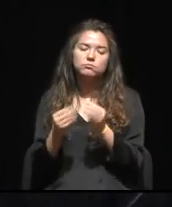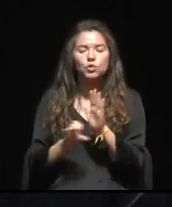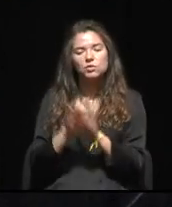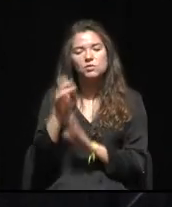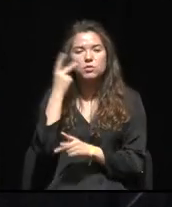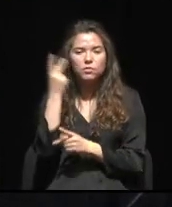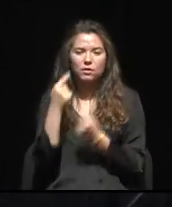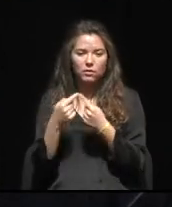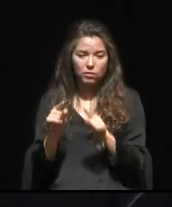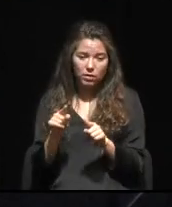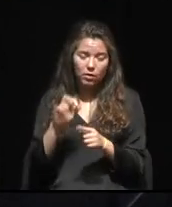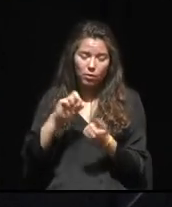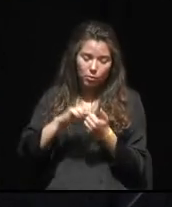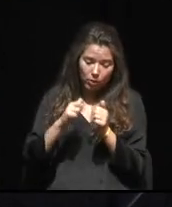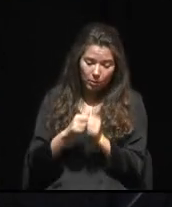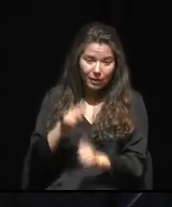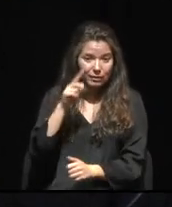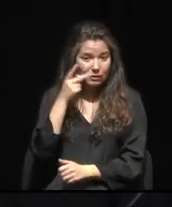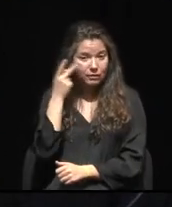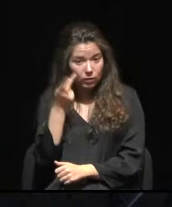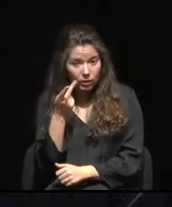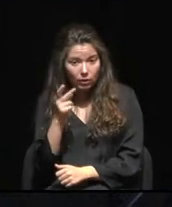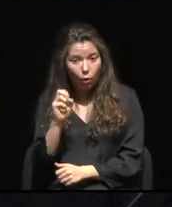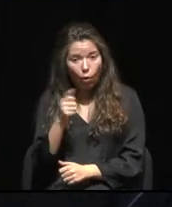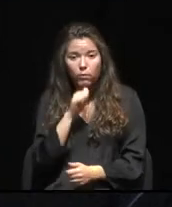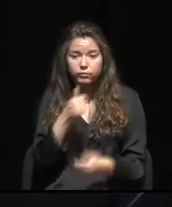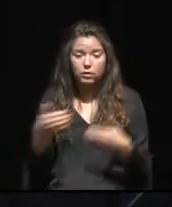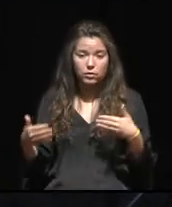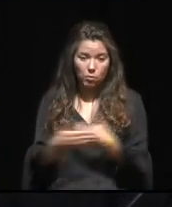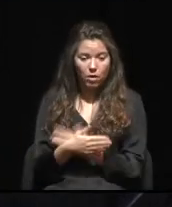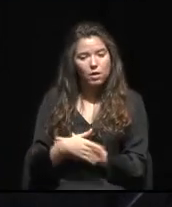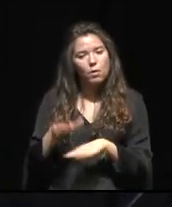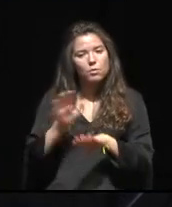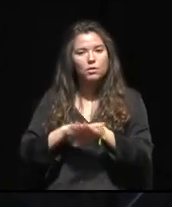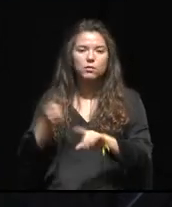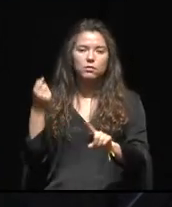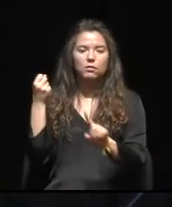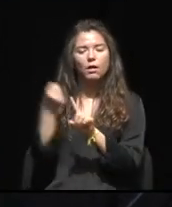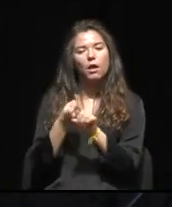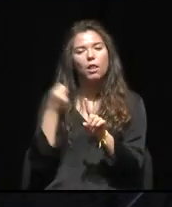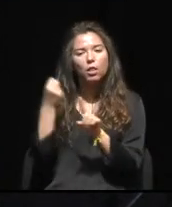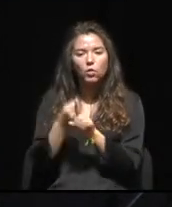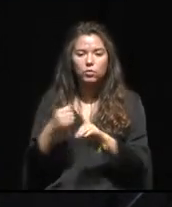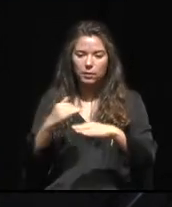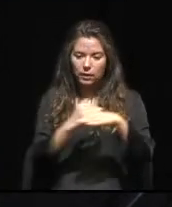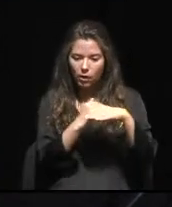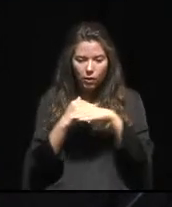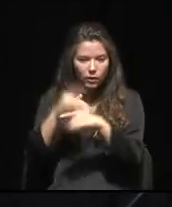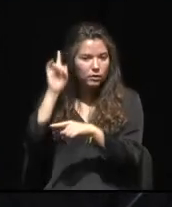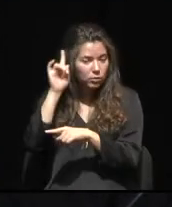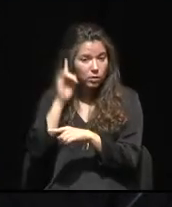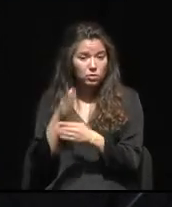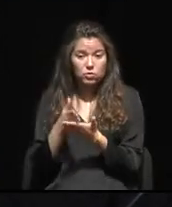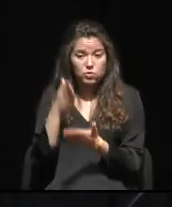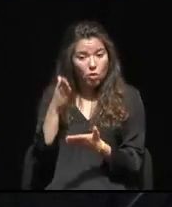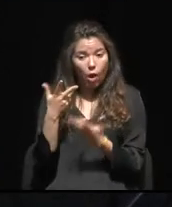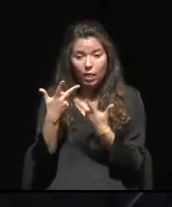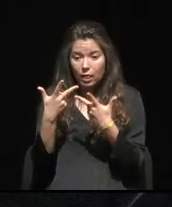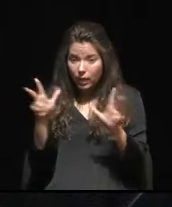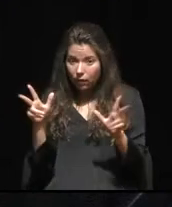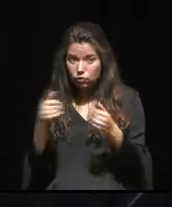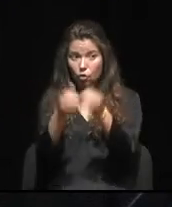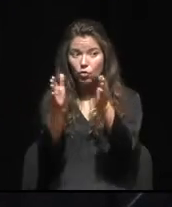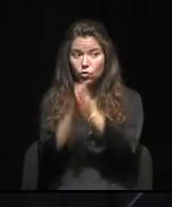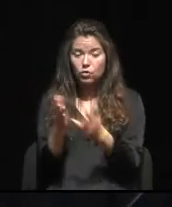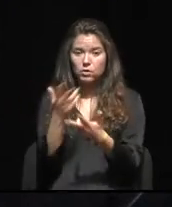problema de vida ou de morte e por isso é tão importante a luta pela igualdade até porque seremos livres só seremos livres